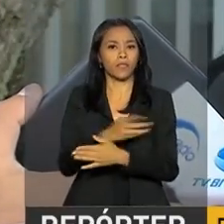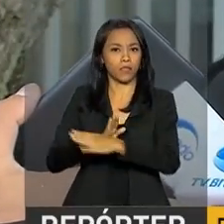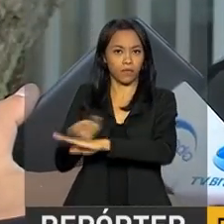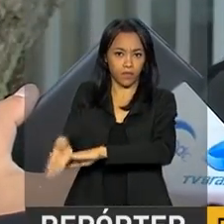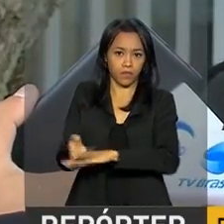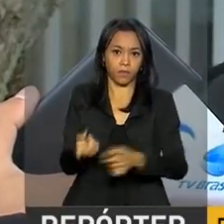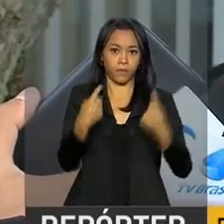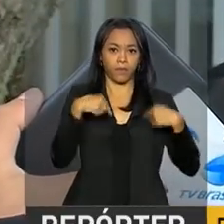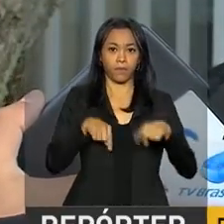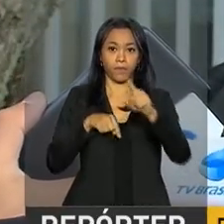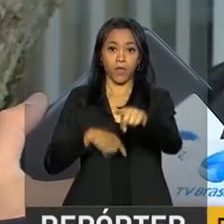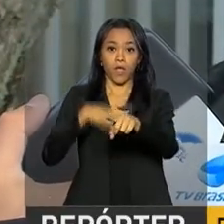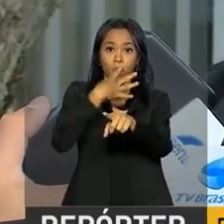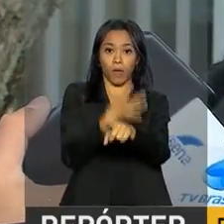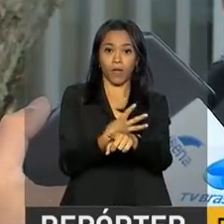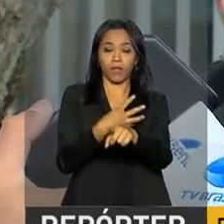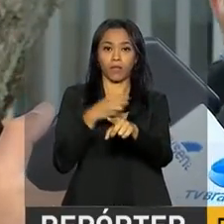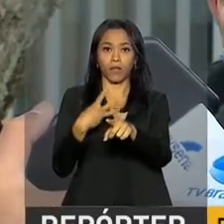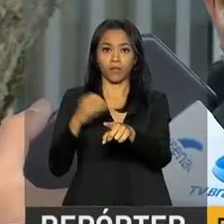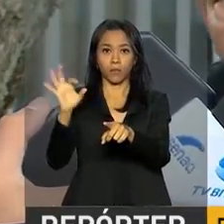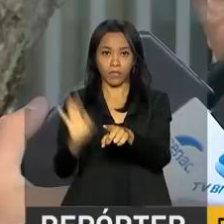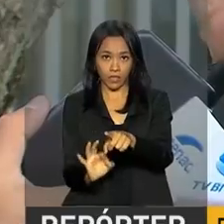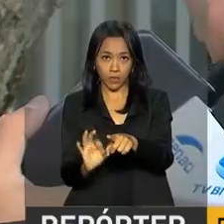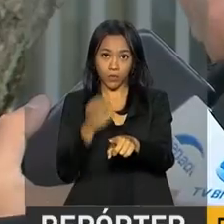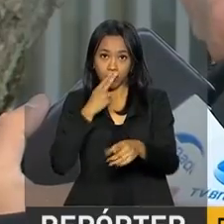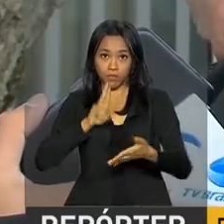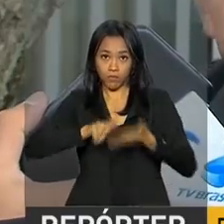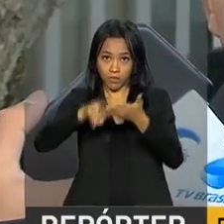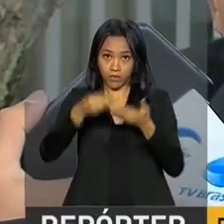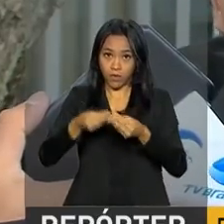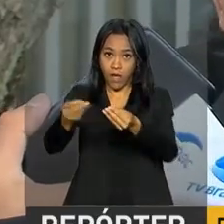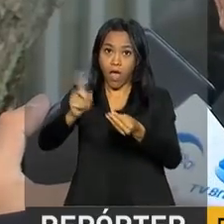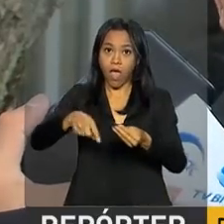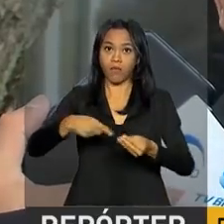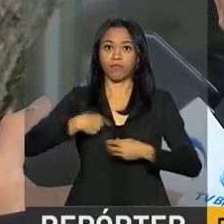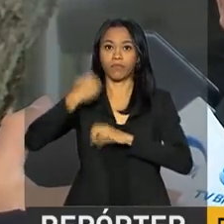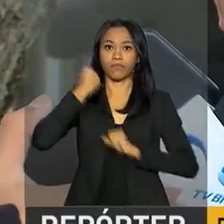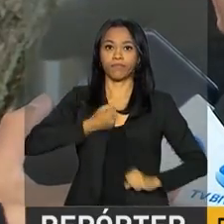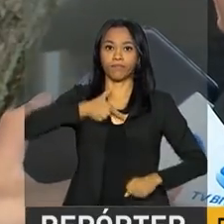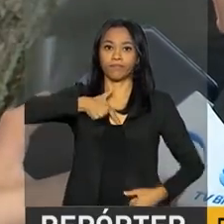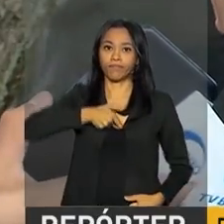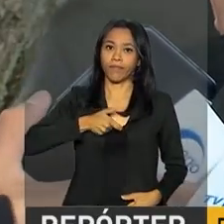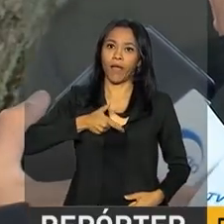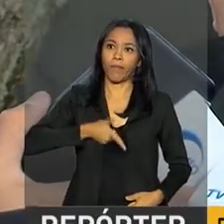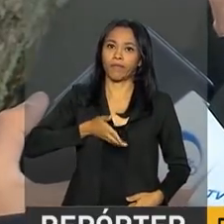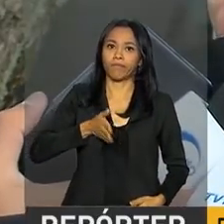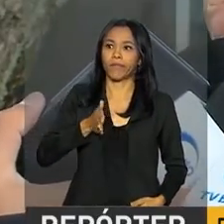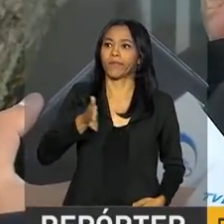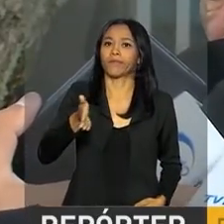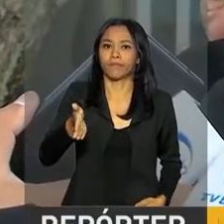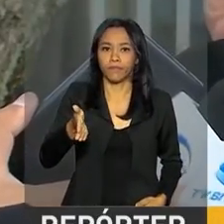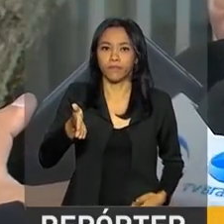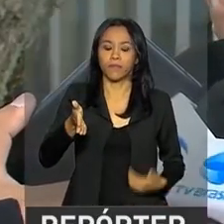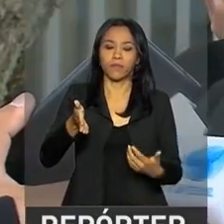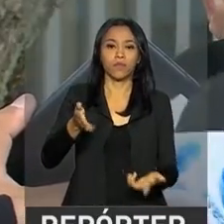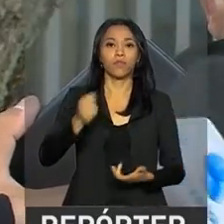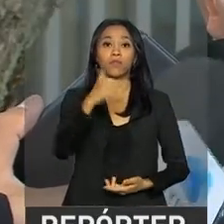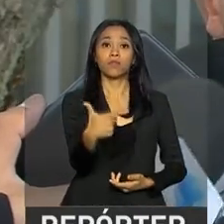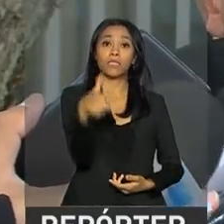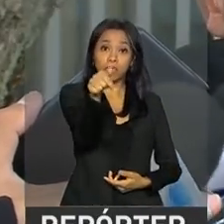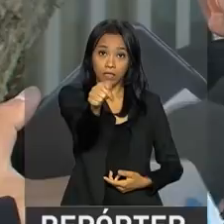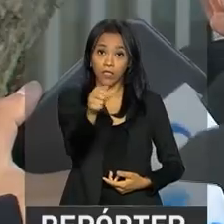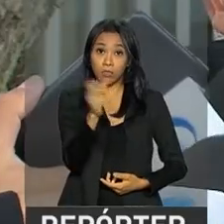entregas dos correios no rio de janeiro só acontecem por escolta armada ou seja dos 27 mil